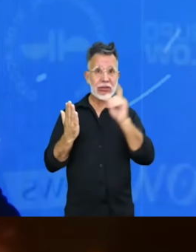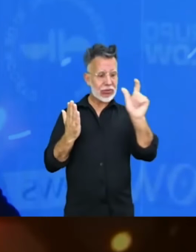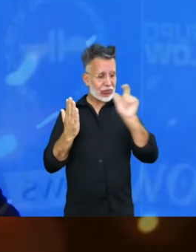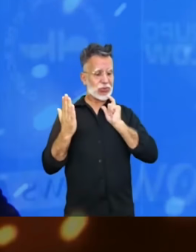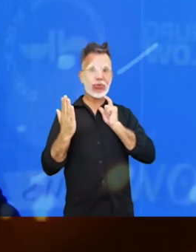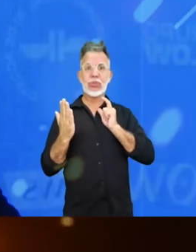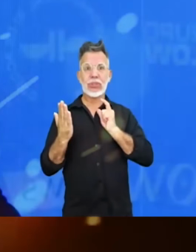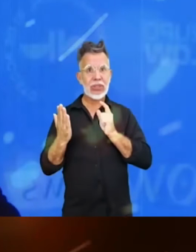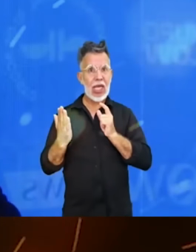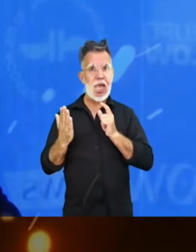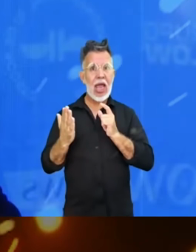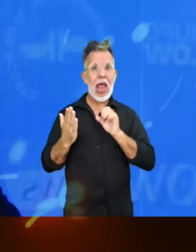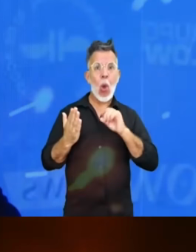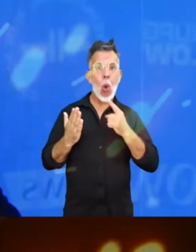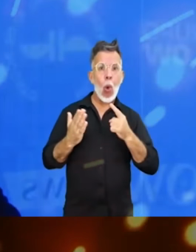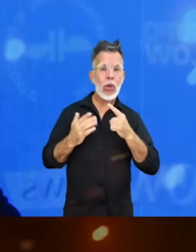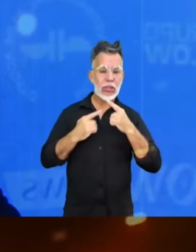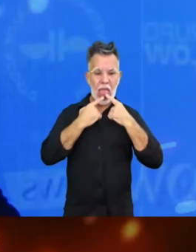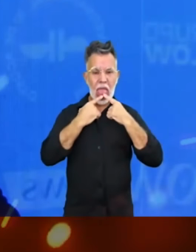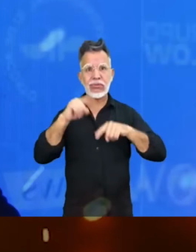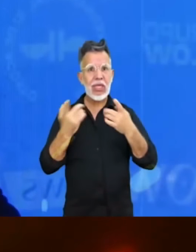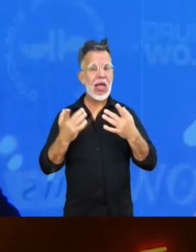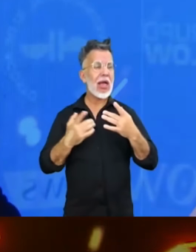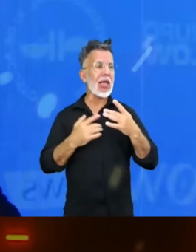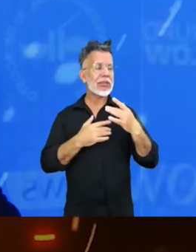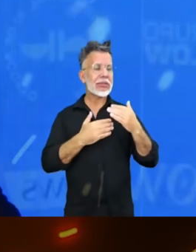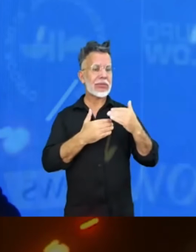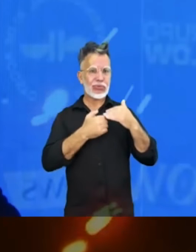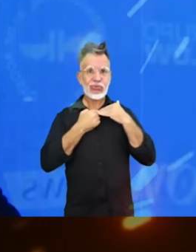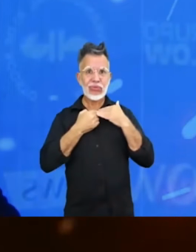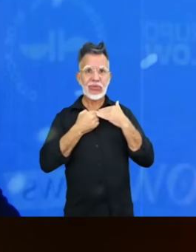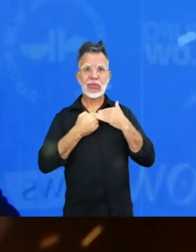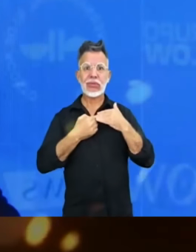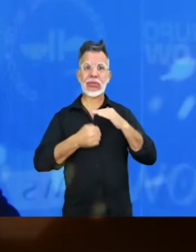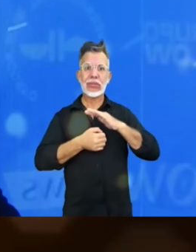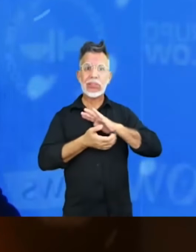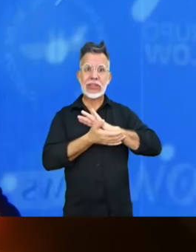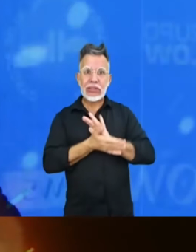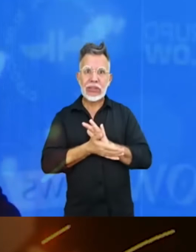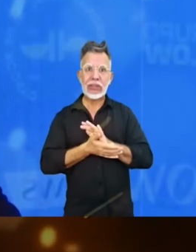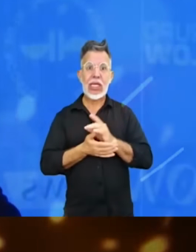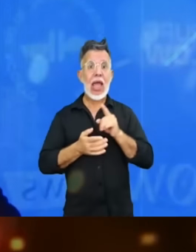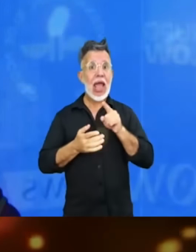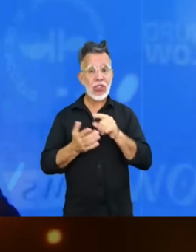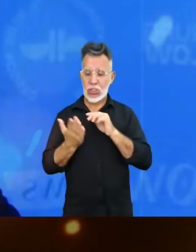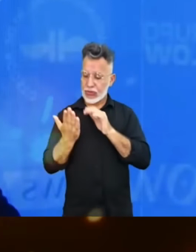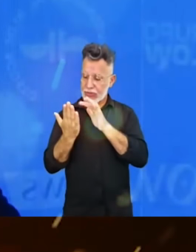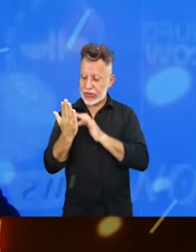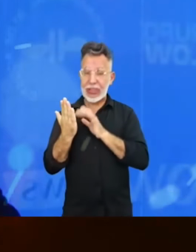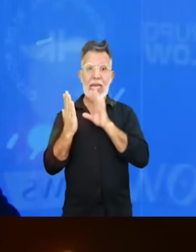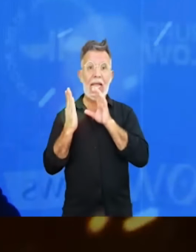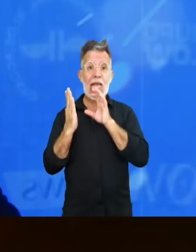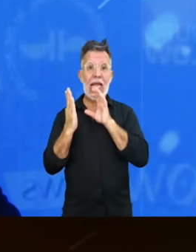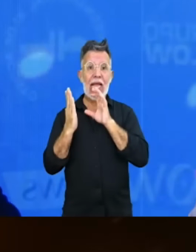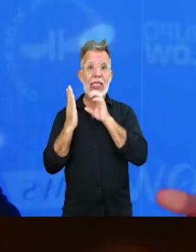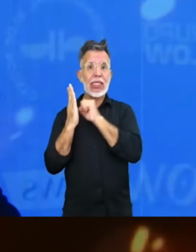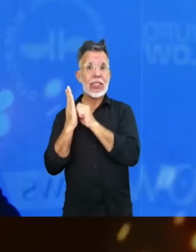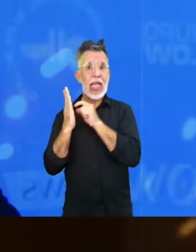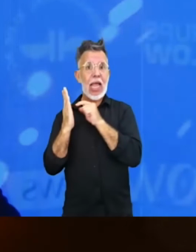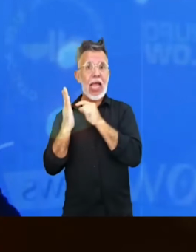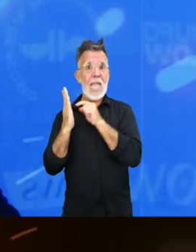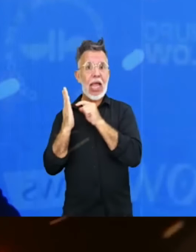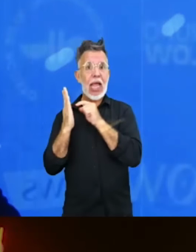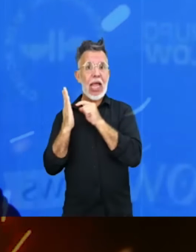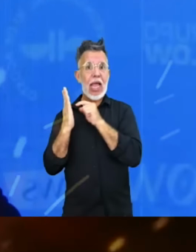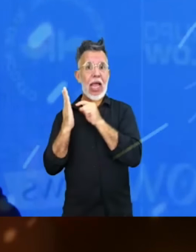mapear né junto com o governo do estado nas polícias ostensivas na polícia judiciária que é a polícia civil nós vamos mapear esses casos a gente tem um